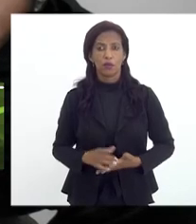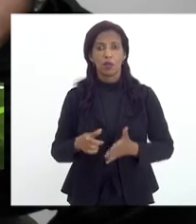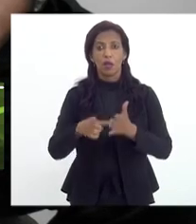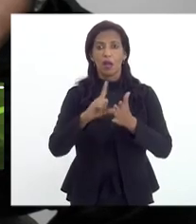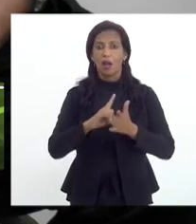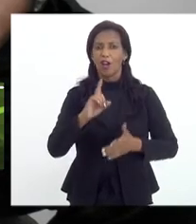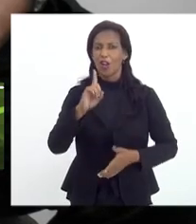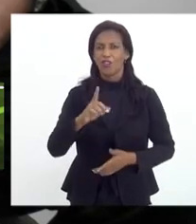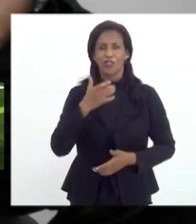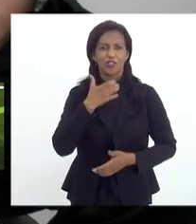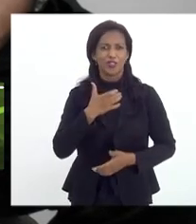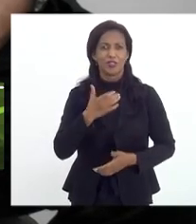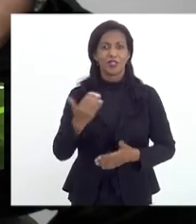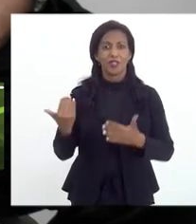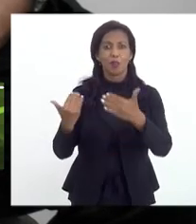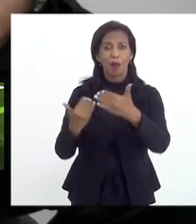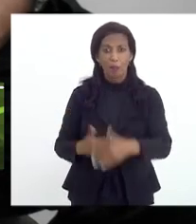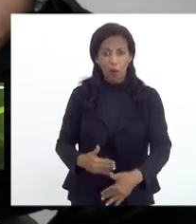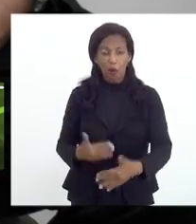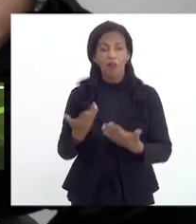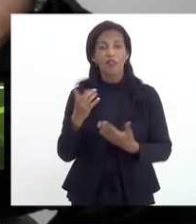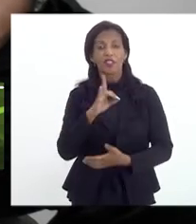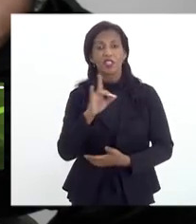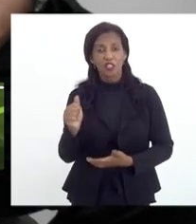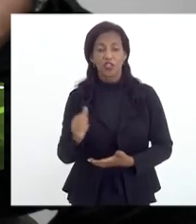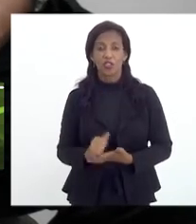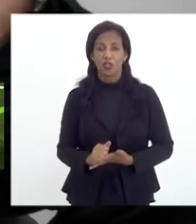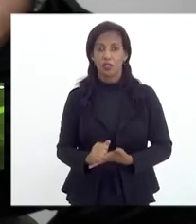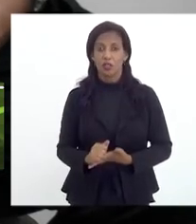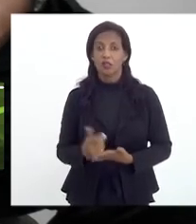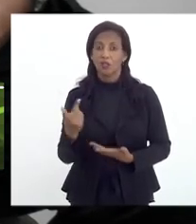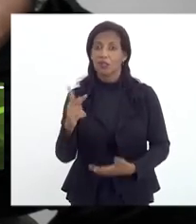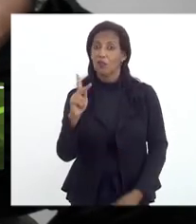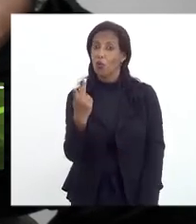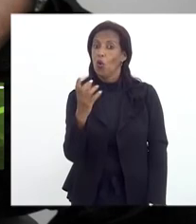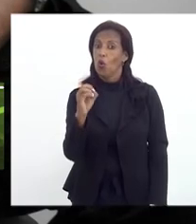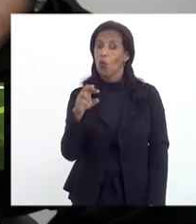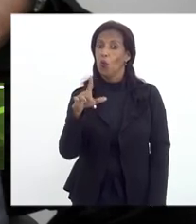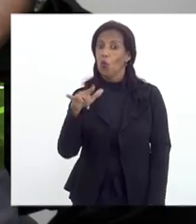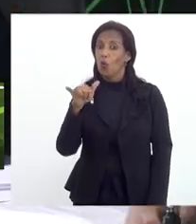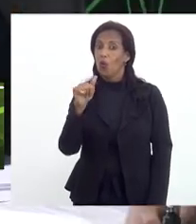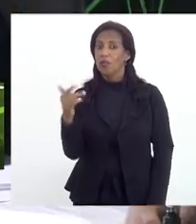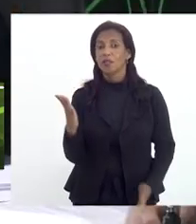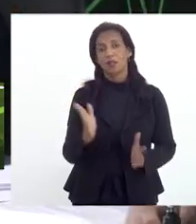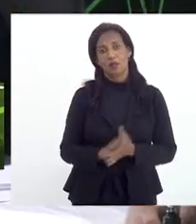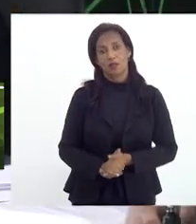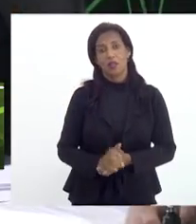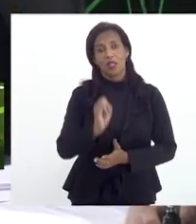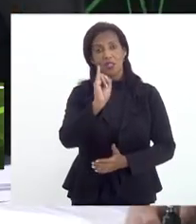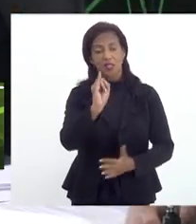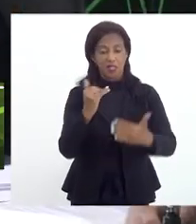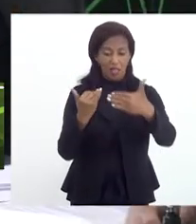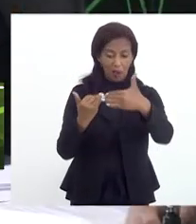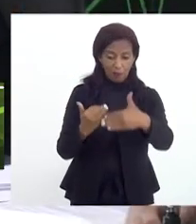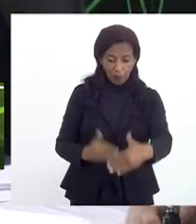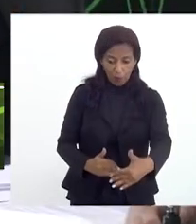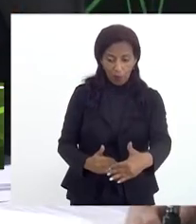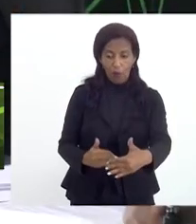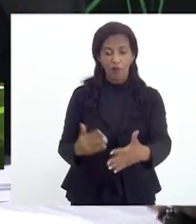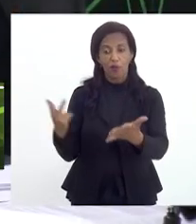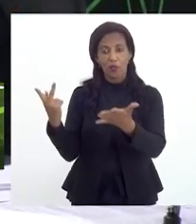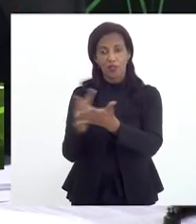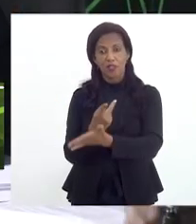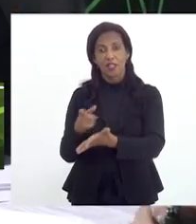dezembro não vai ser homologação A prova A prova Não é homologação Nós falamos homologação Obrigado, Márcio Mas estender Se a prova for antes de 31 de